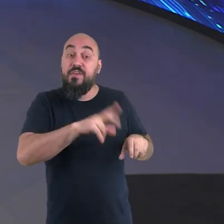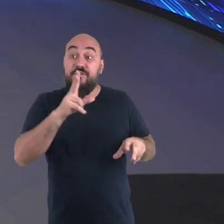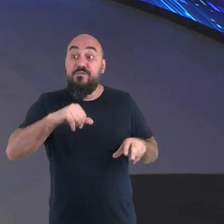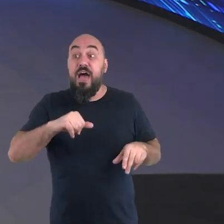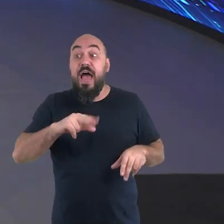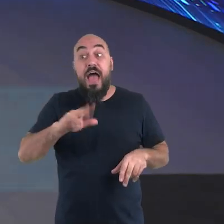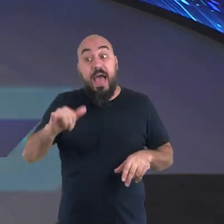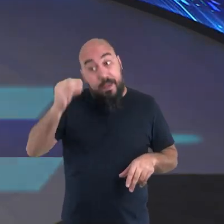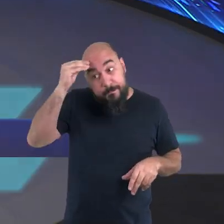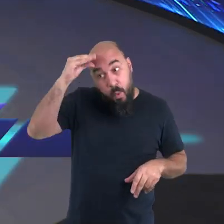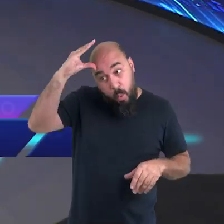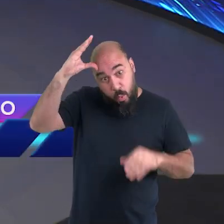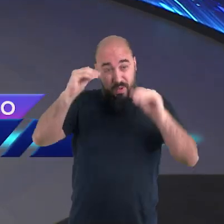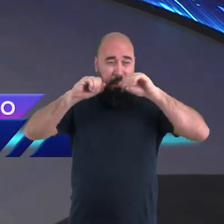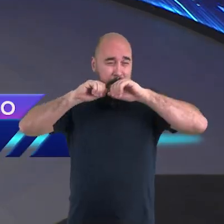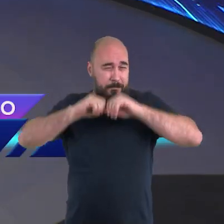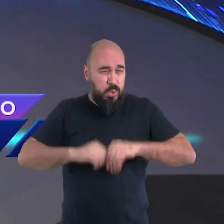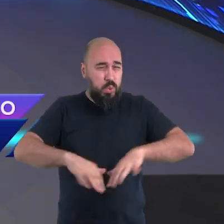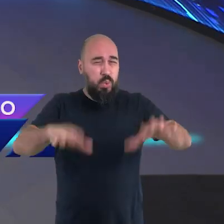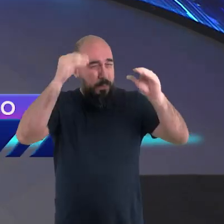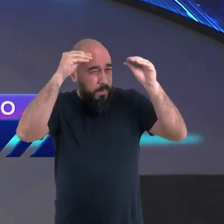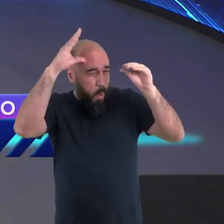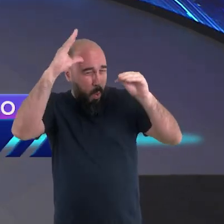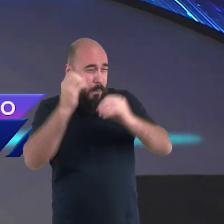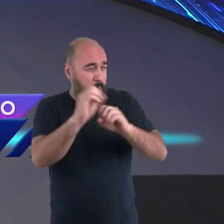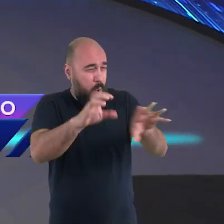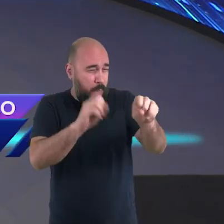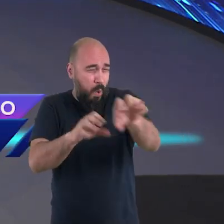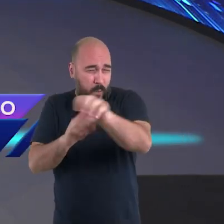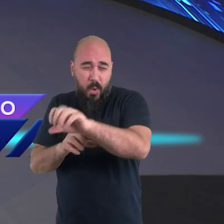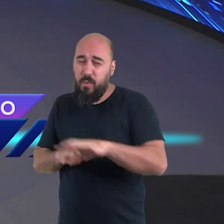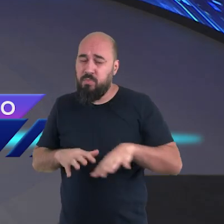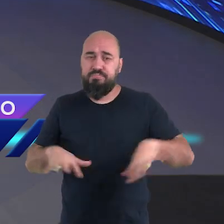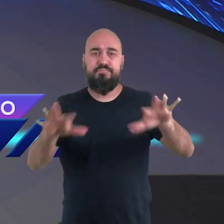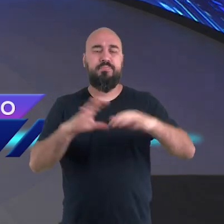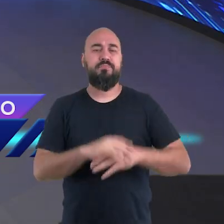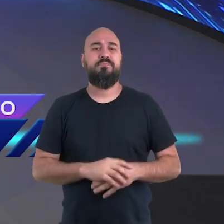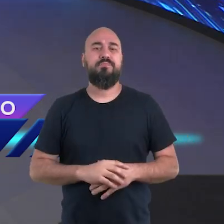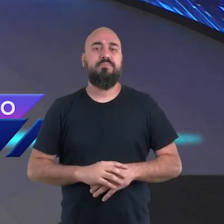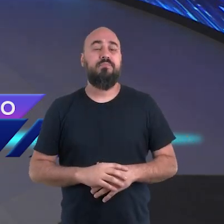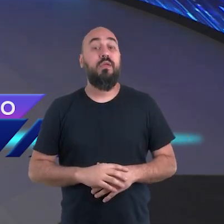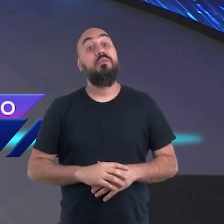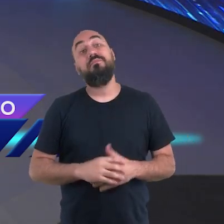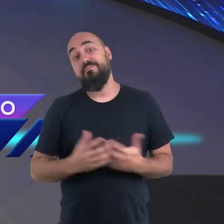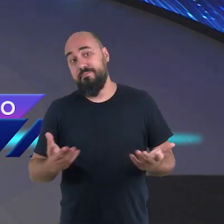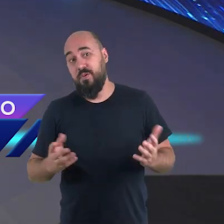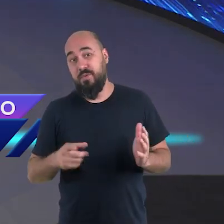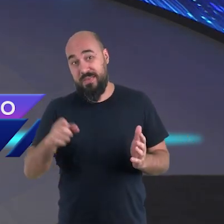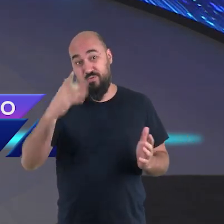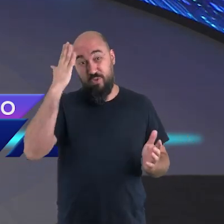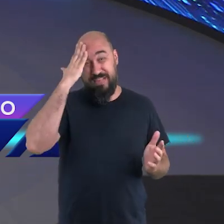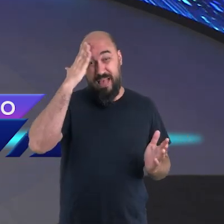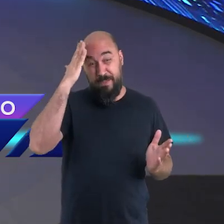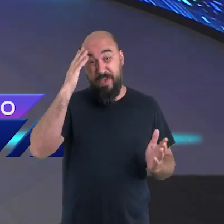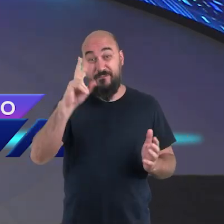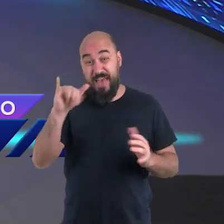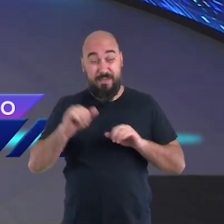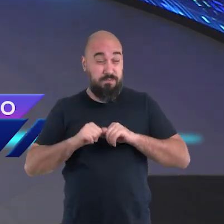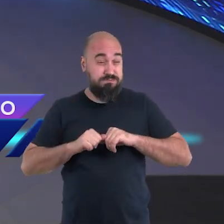Este saber que Daniel está dizendo aqui, não tem nada a ver com tecnologia, não tem nada a ver com o uso